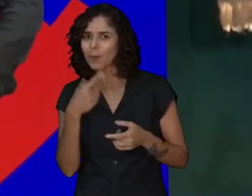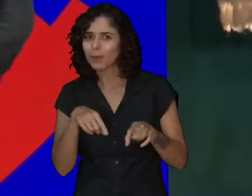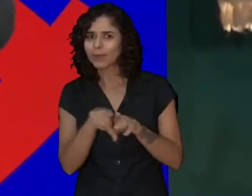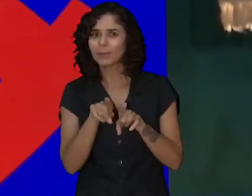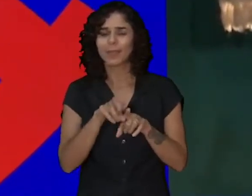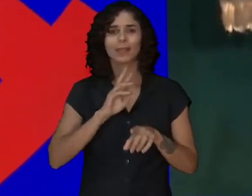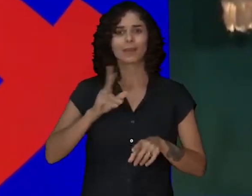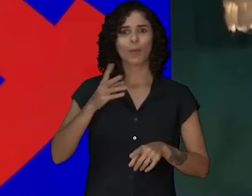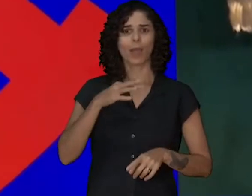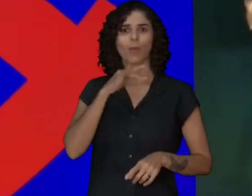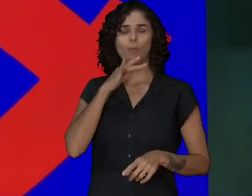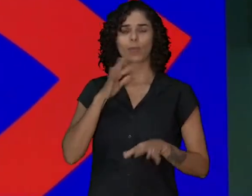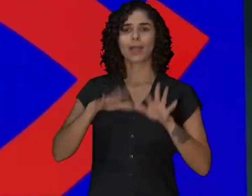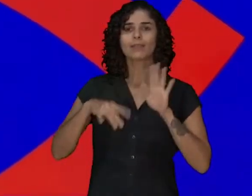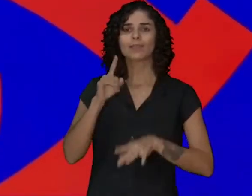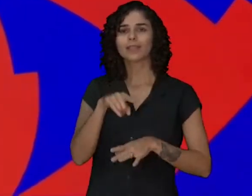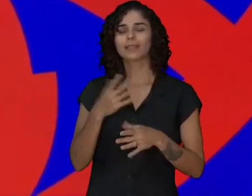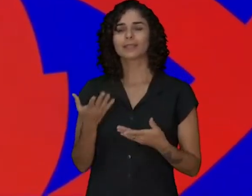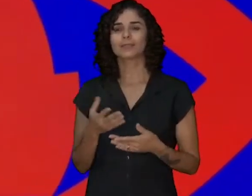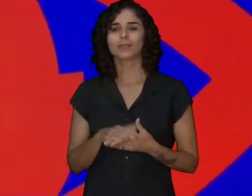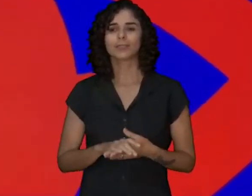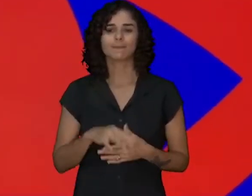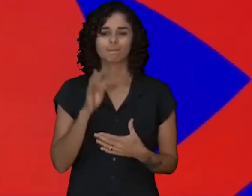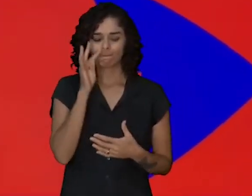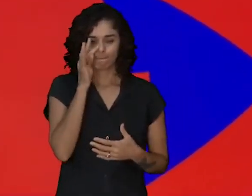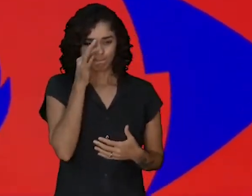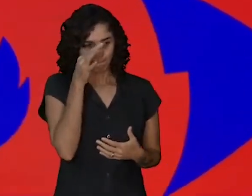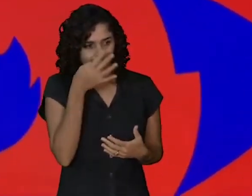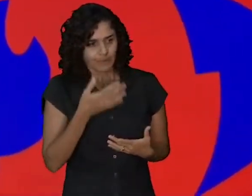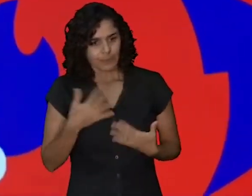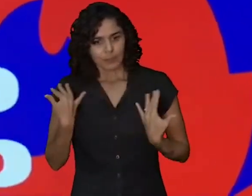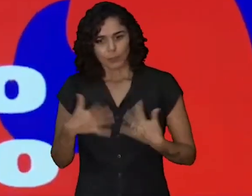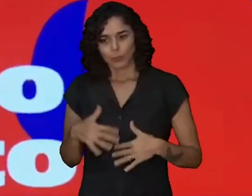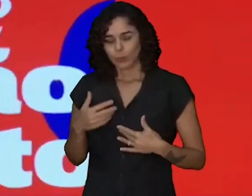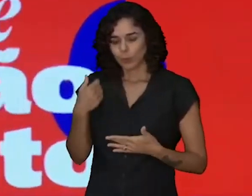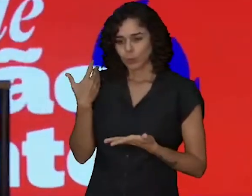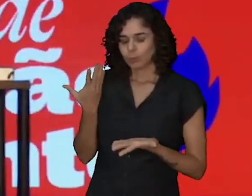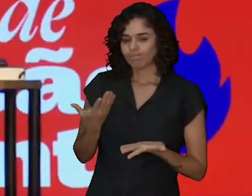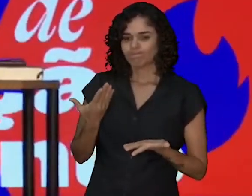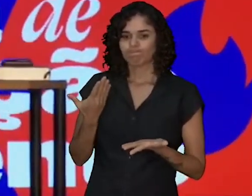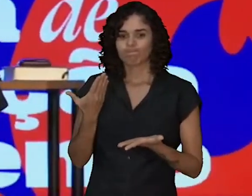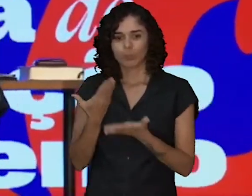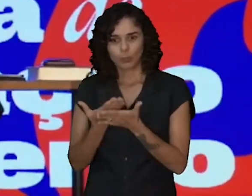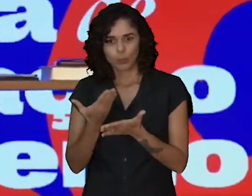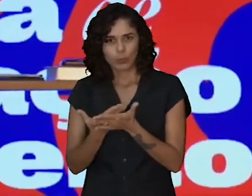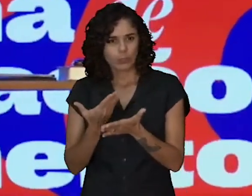Às vezes você está teimando e você é concurseiro profissional. Tem muito aqui em Brasília.